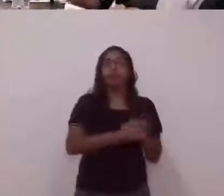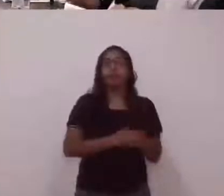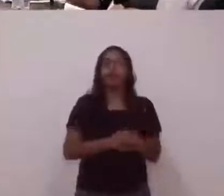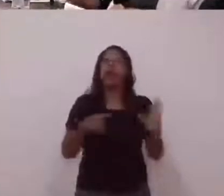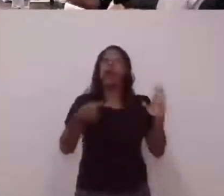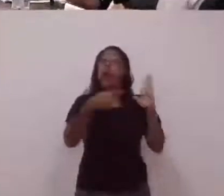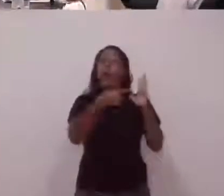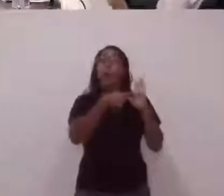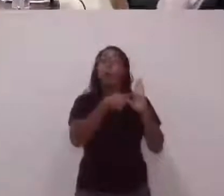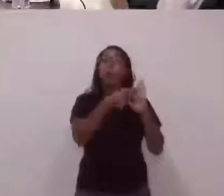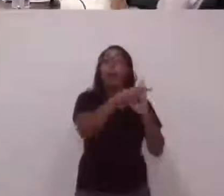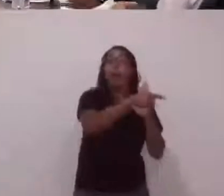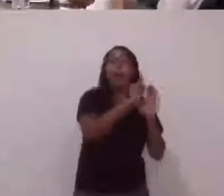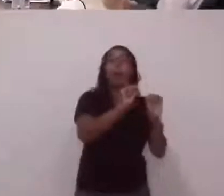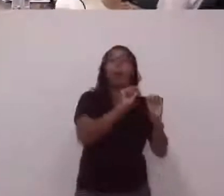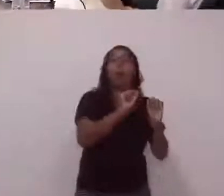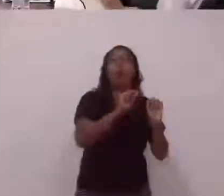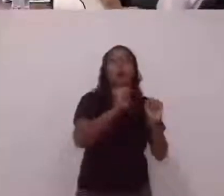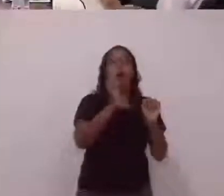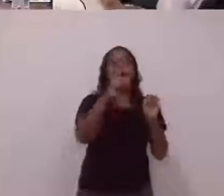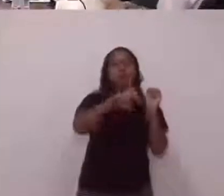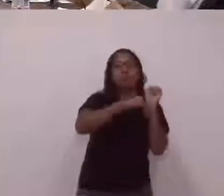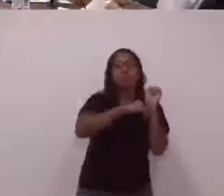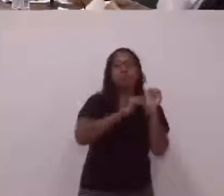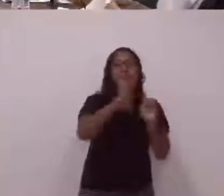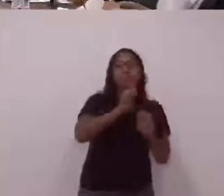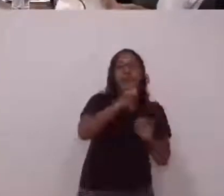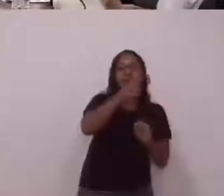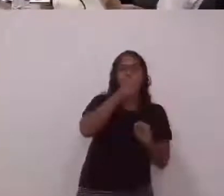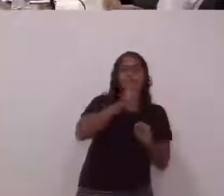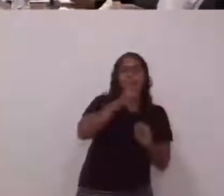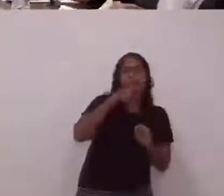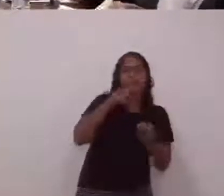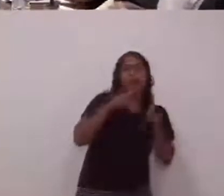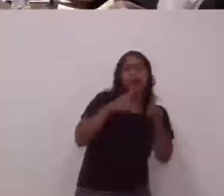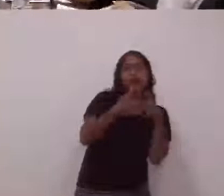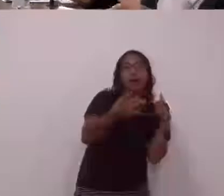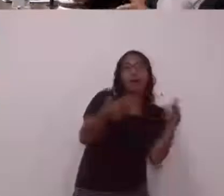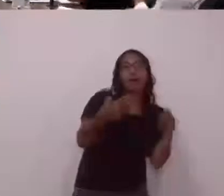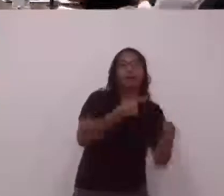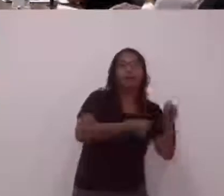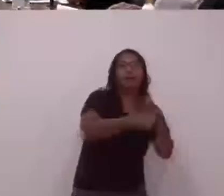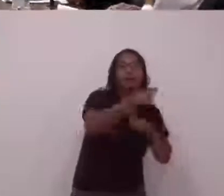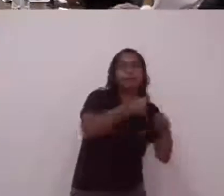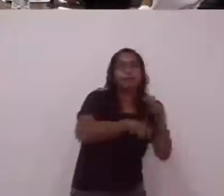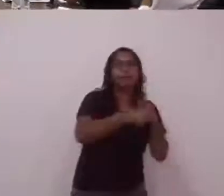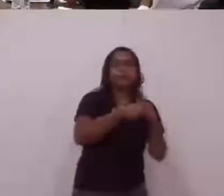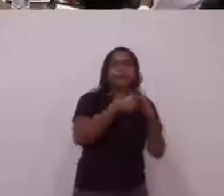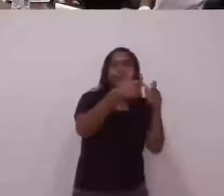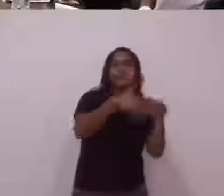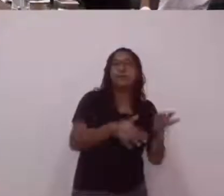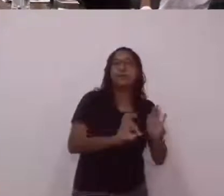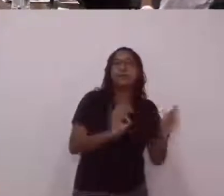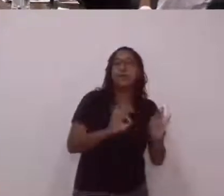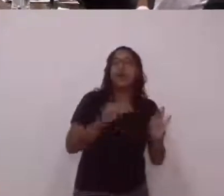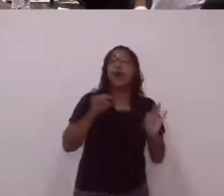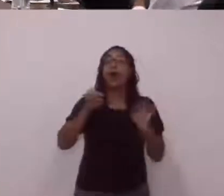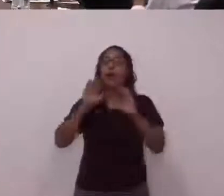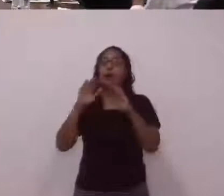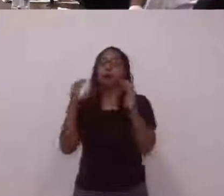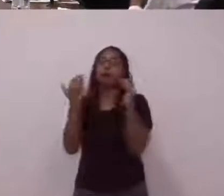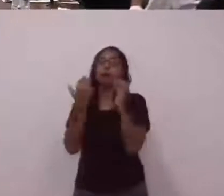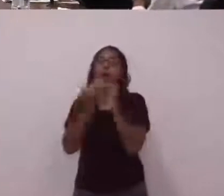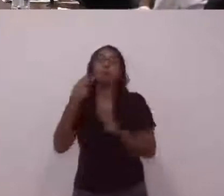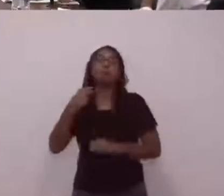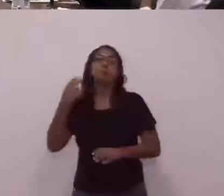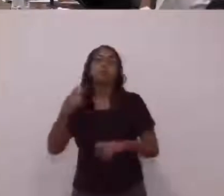omissão ou negligência da defesa de bens e as rendas do município devem ser julgadas pela Câmara de Vereadores. A denúncia